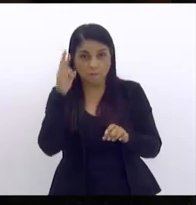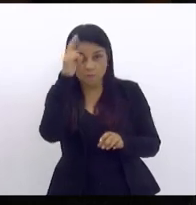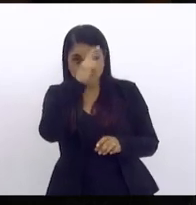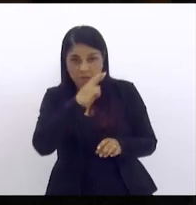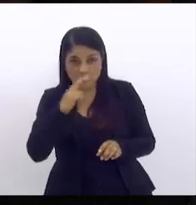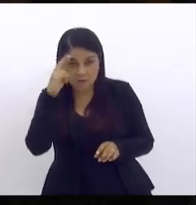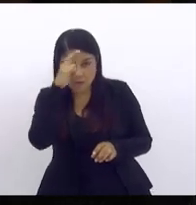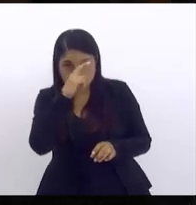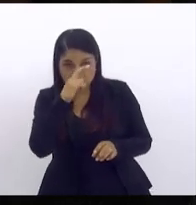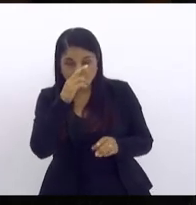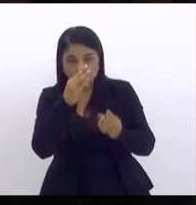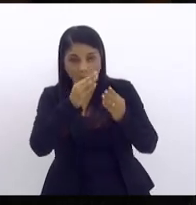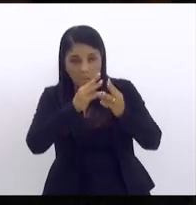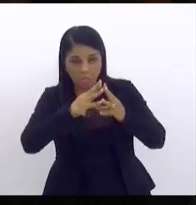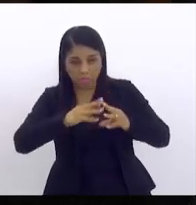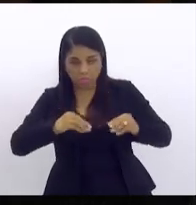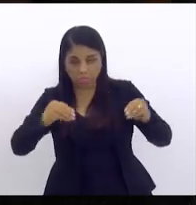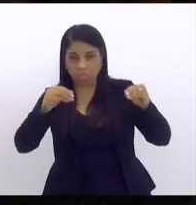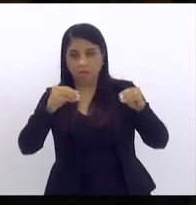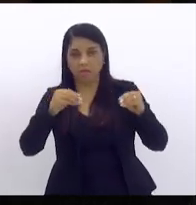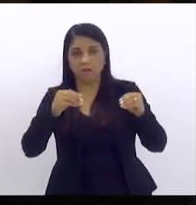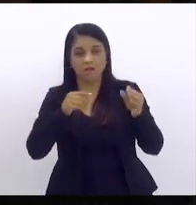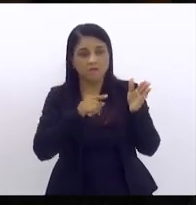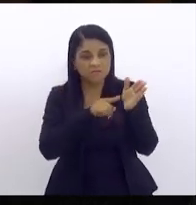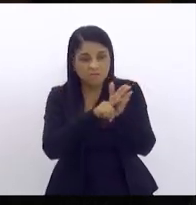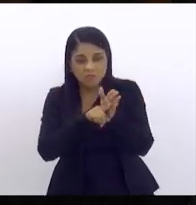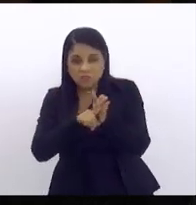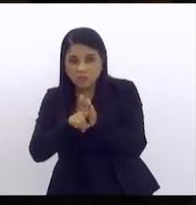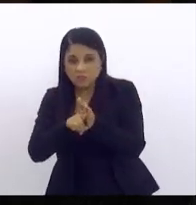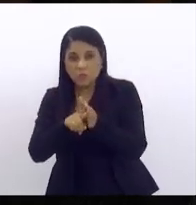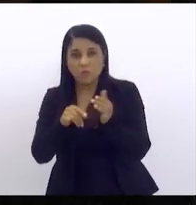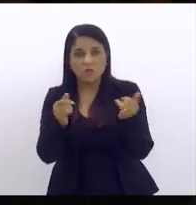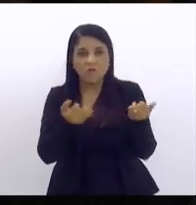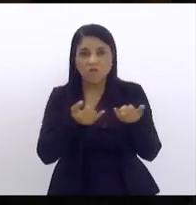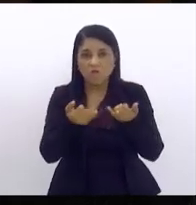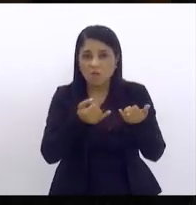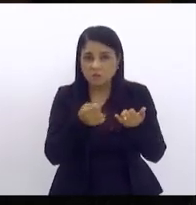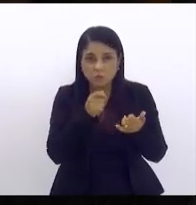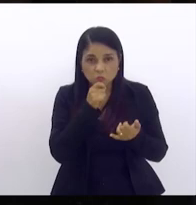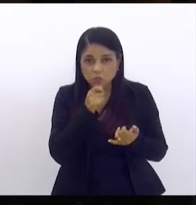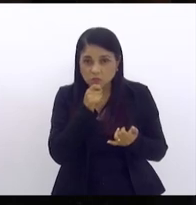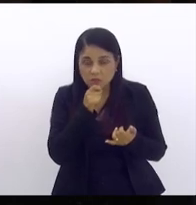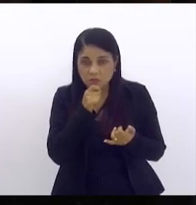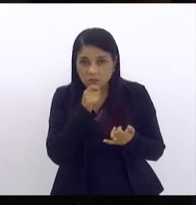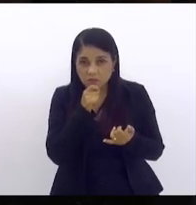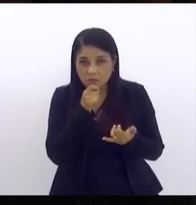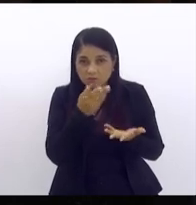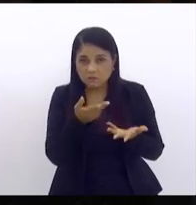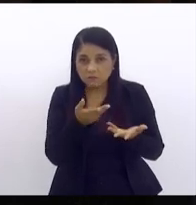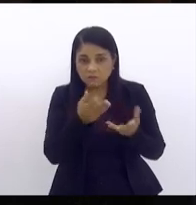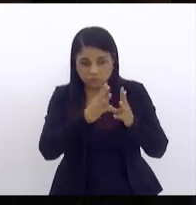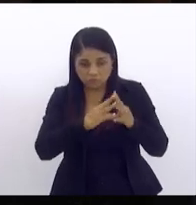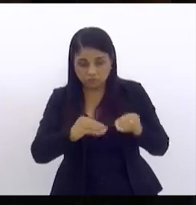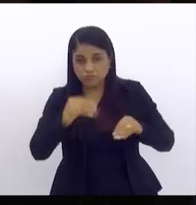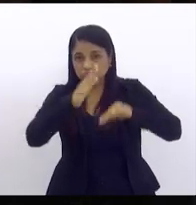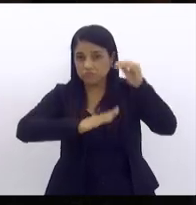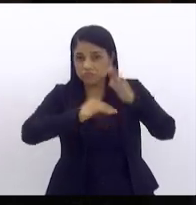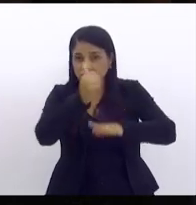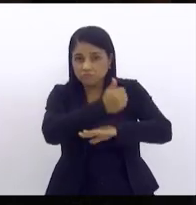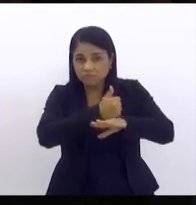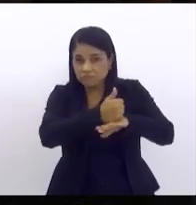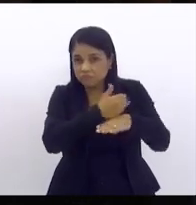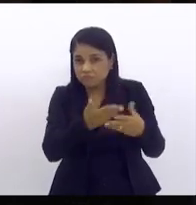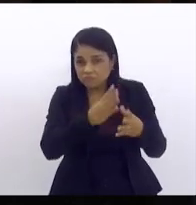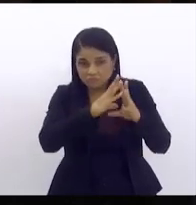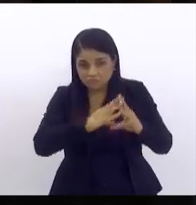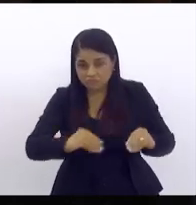você desmonta uma estrutura de investigação e informação, você está dizendo que você não quer que os crimes cometidos no Estado